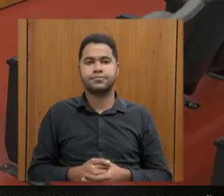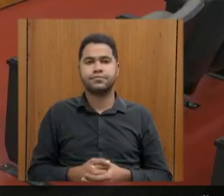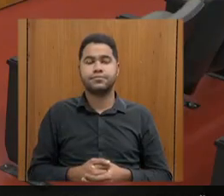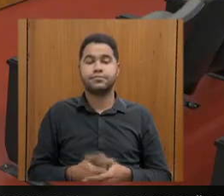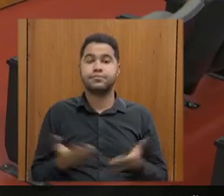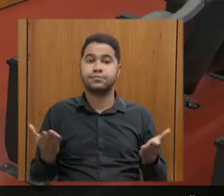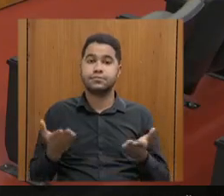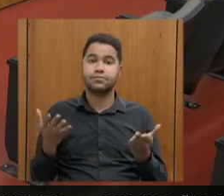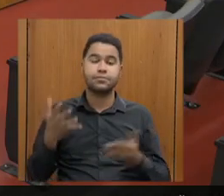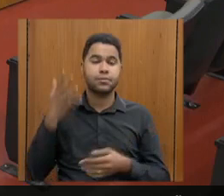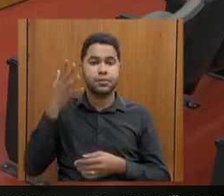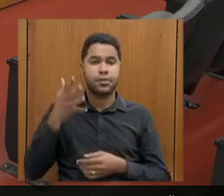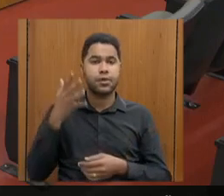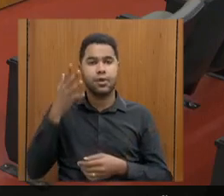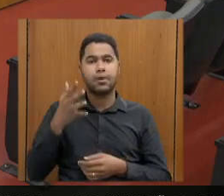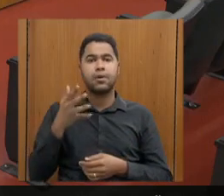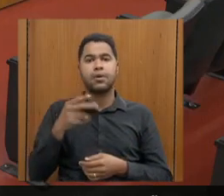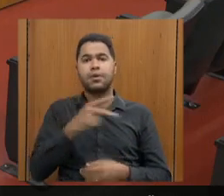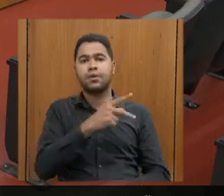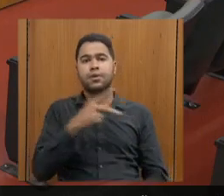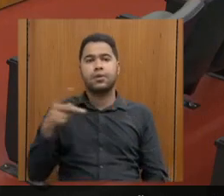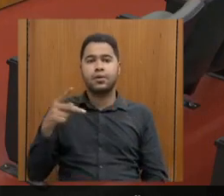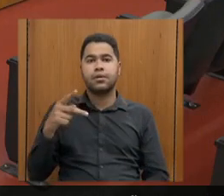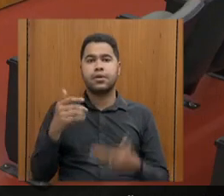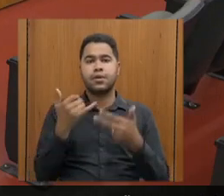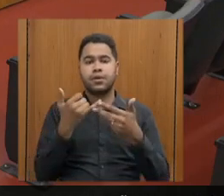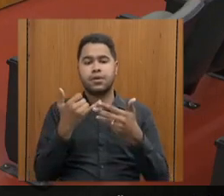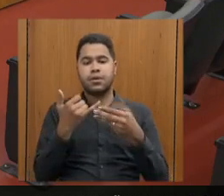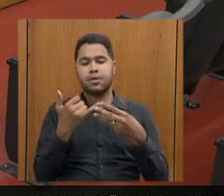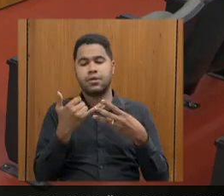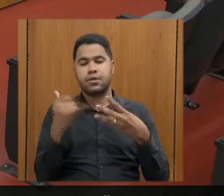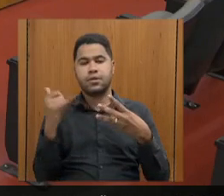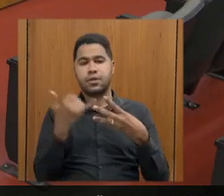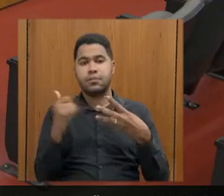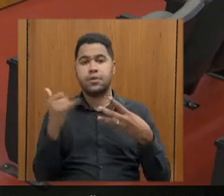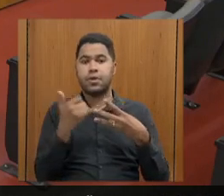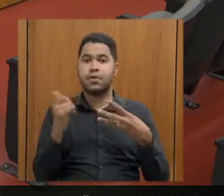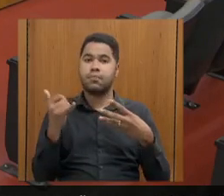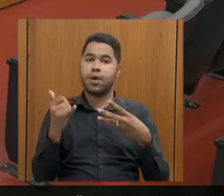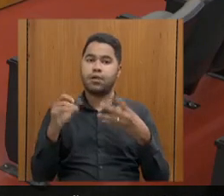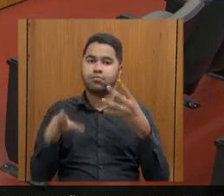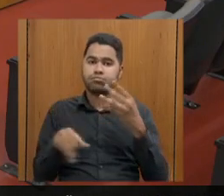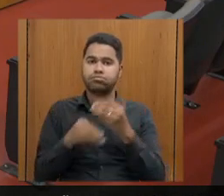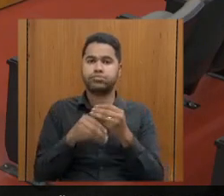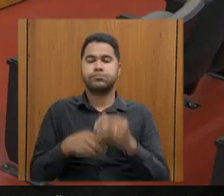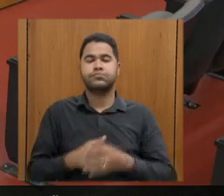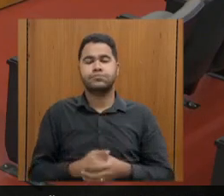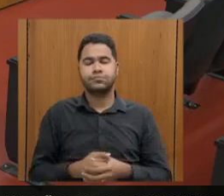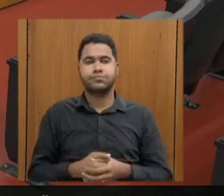e com a palavra presidente da Cemig Dr Reinaldo para as suas considerações